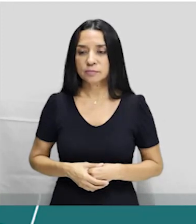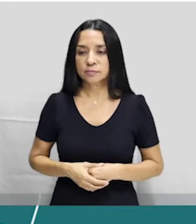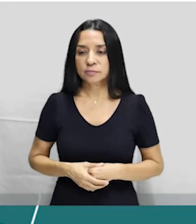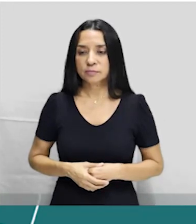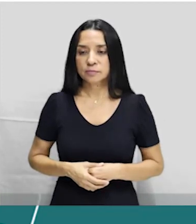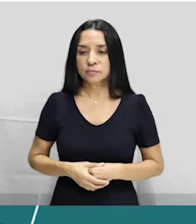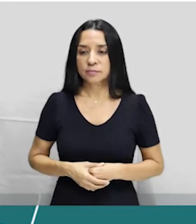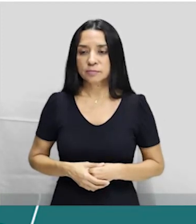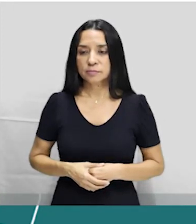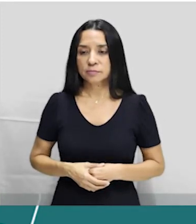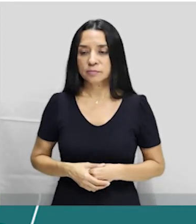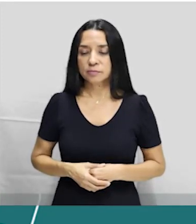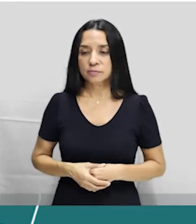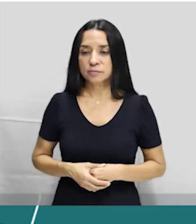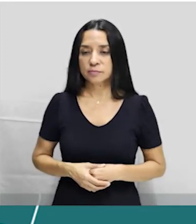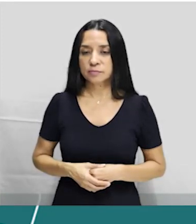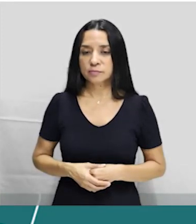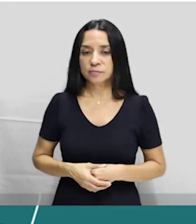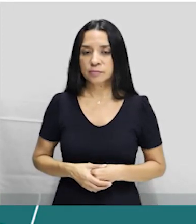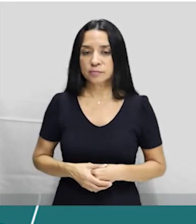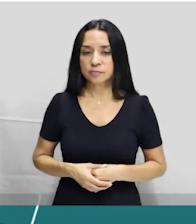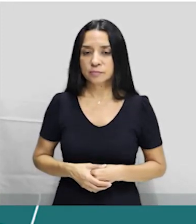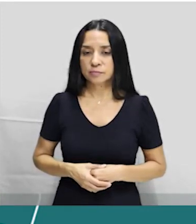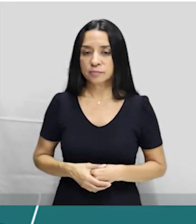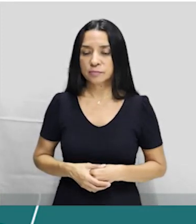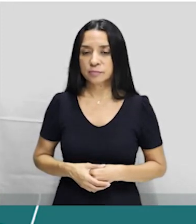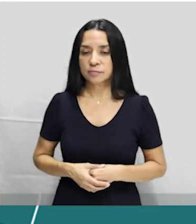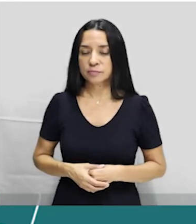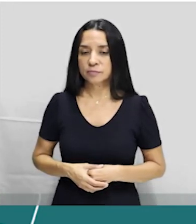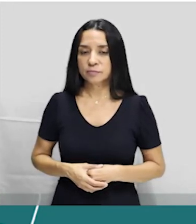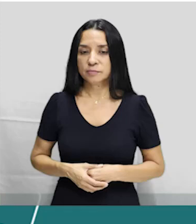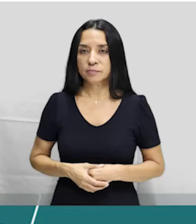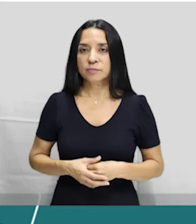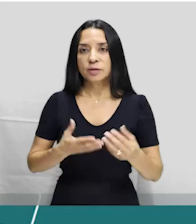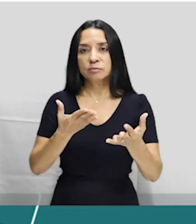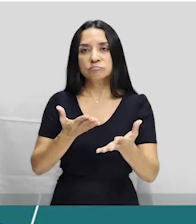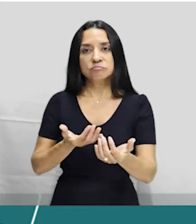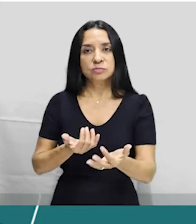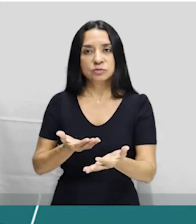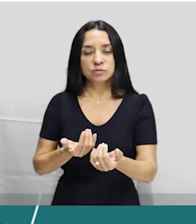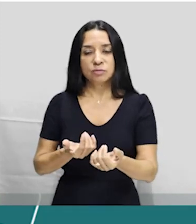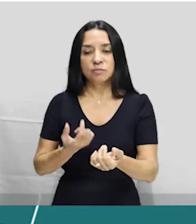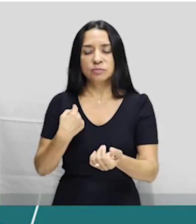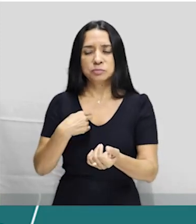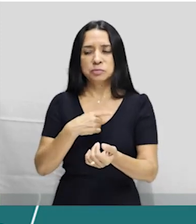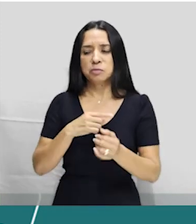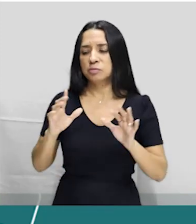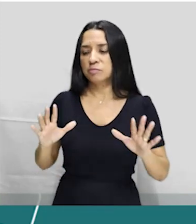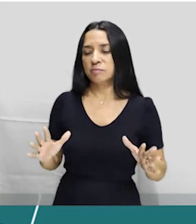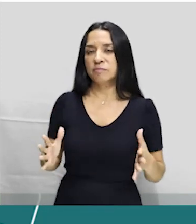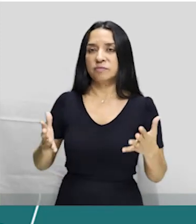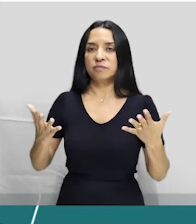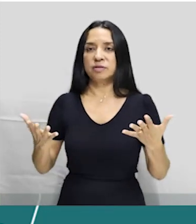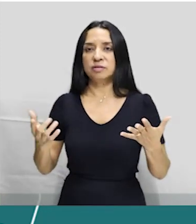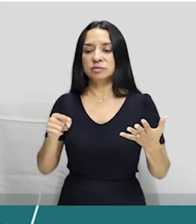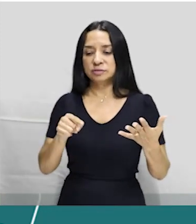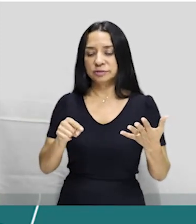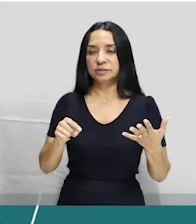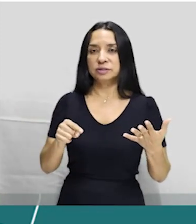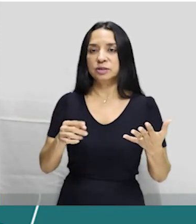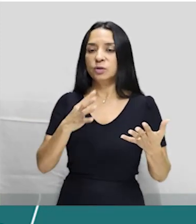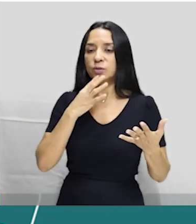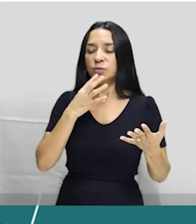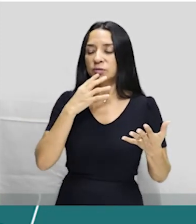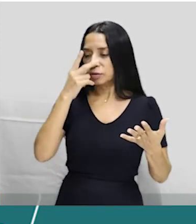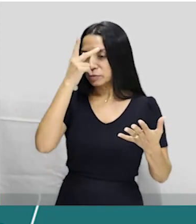jovens. Tratamento informal. Os jovens, gente. Eu tô numa festa aqui, aí conheço